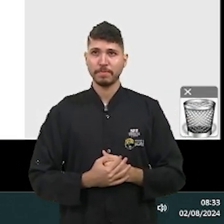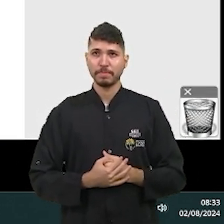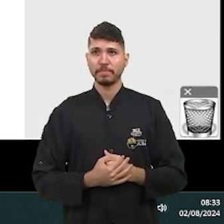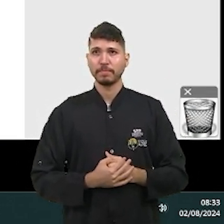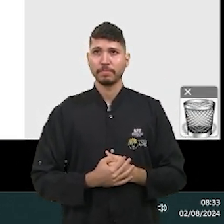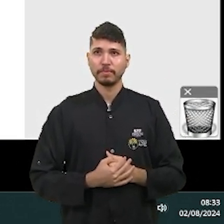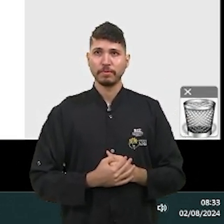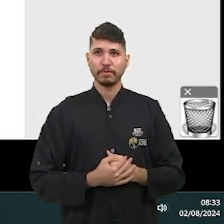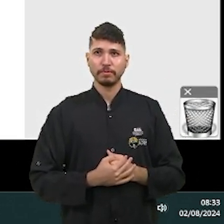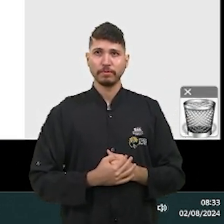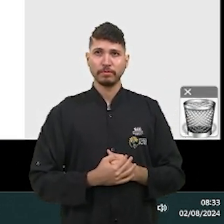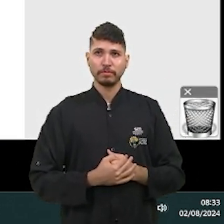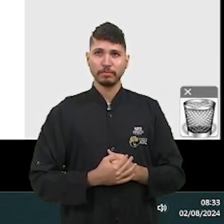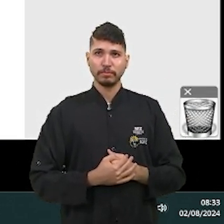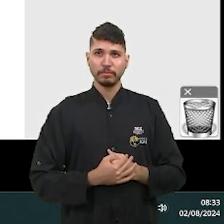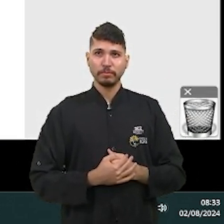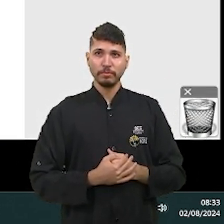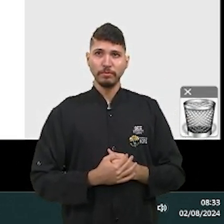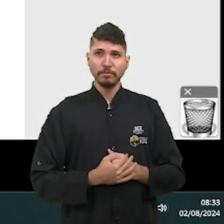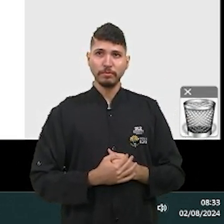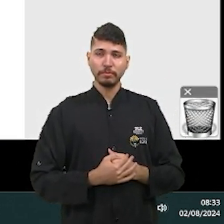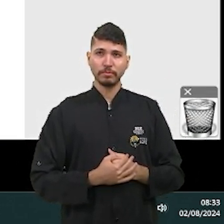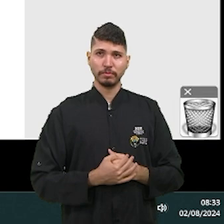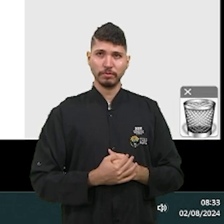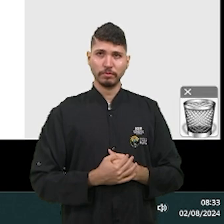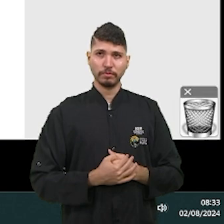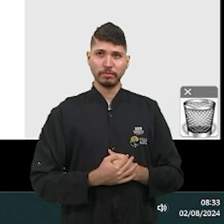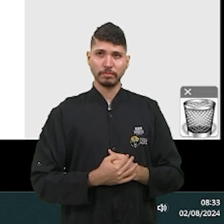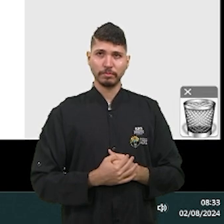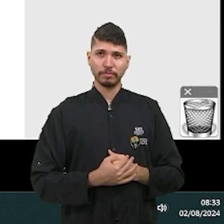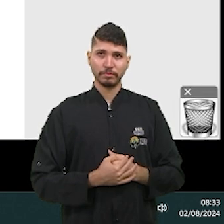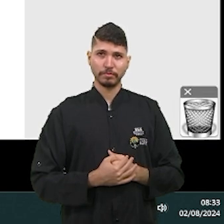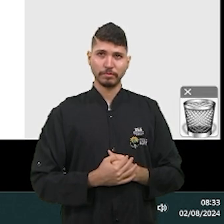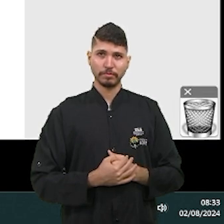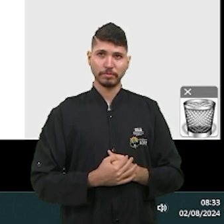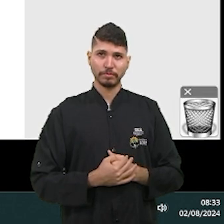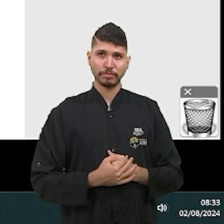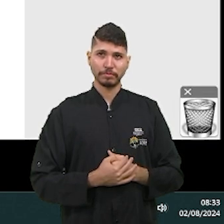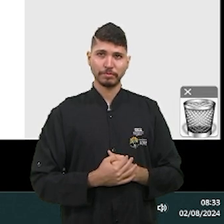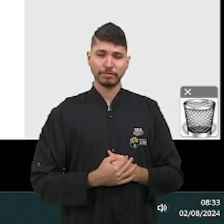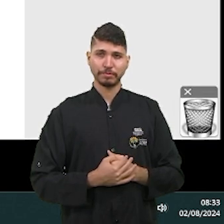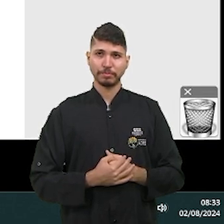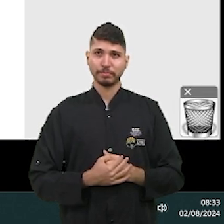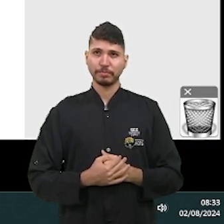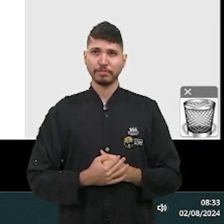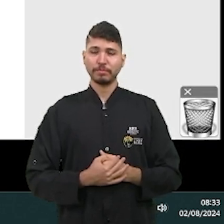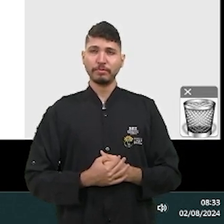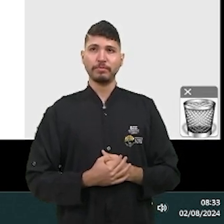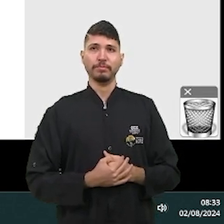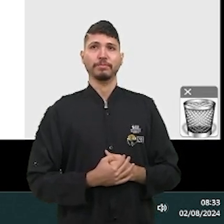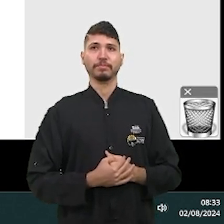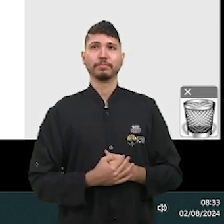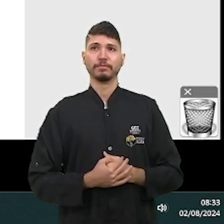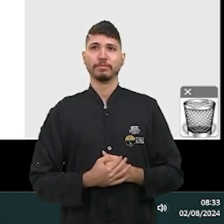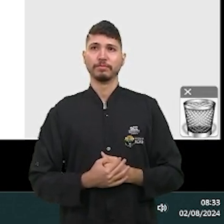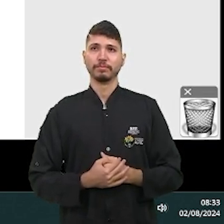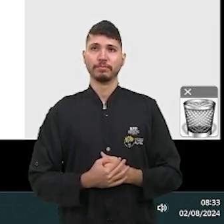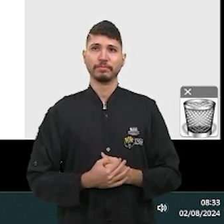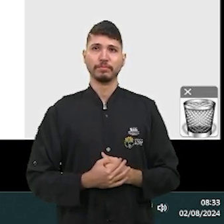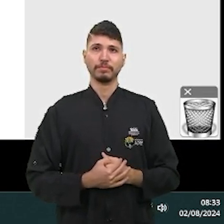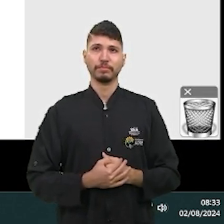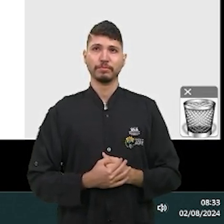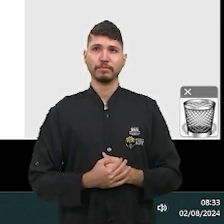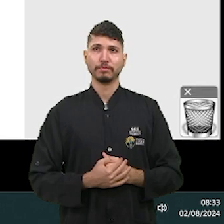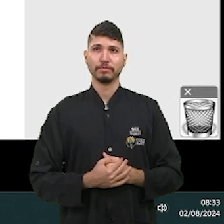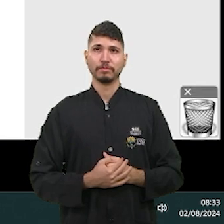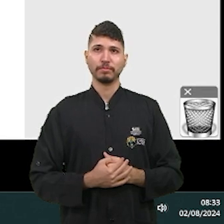circunferência que intersecta as duas retas por exemplo no ponto b e no ponto